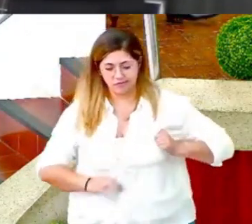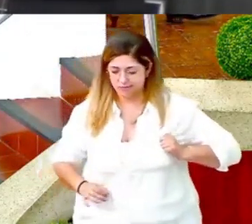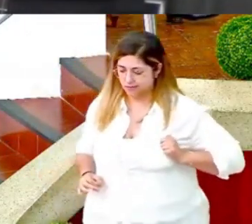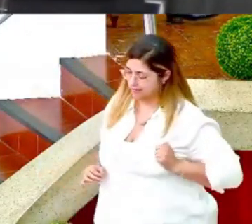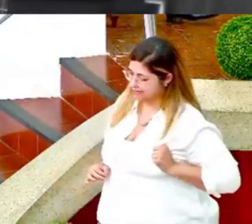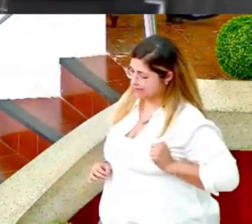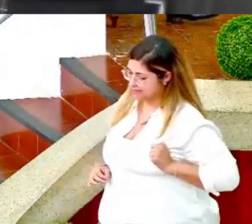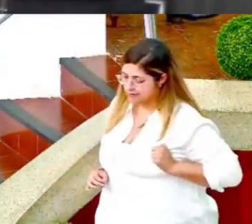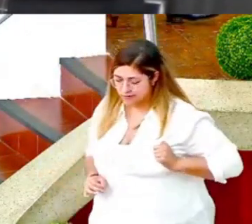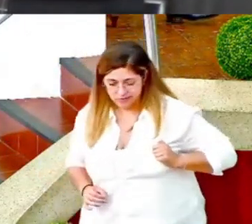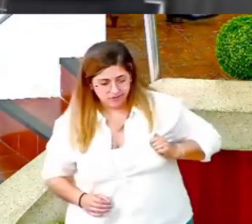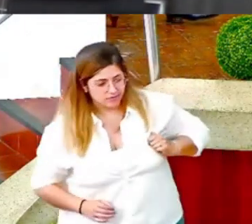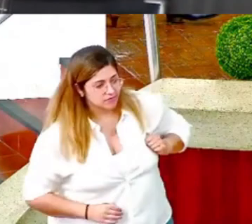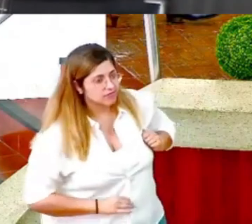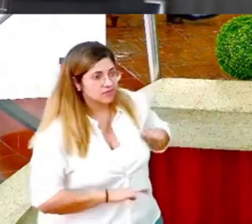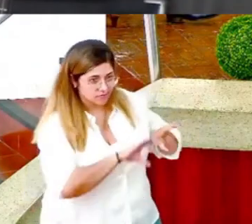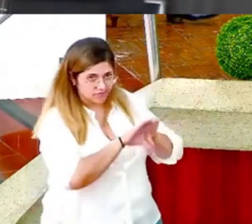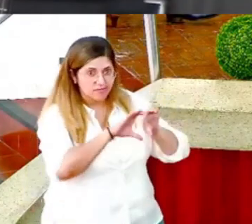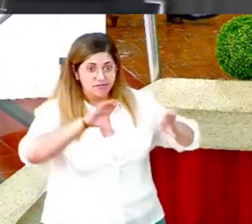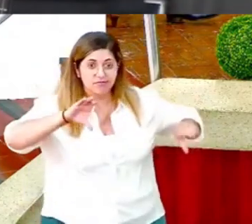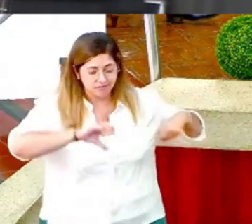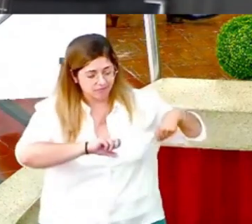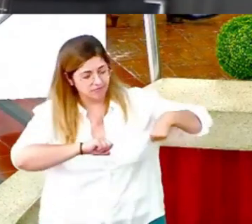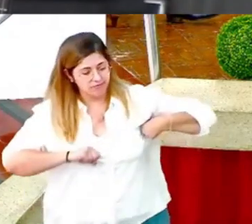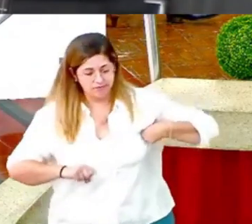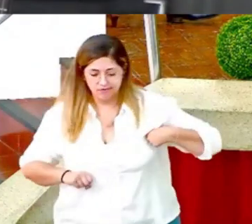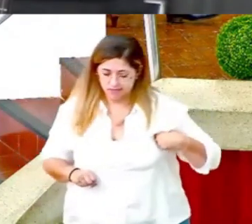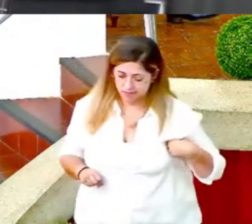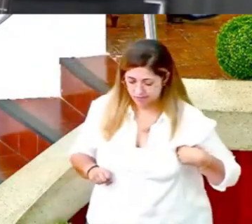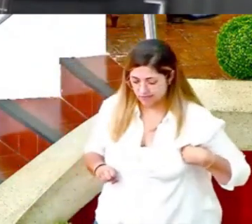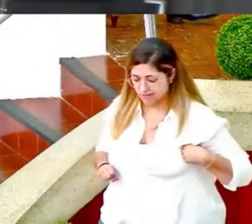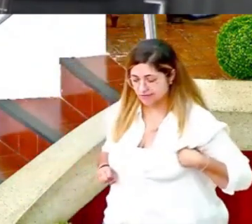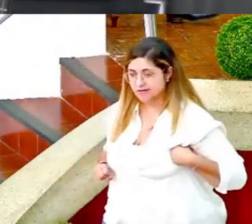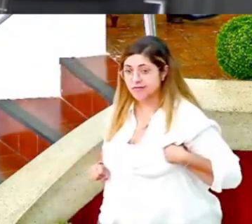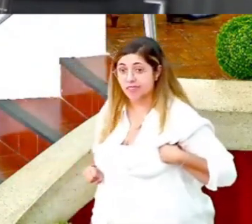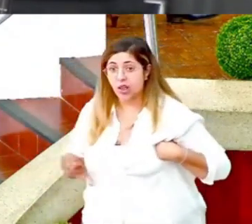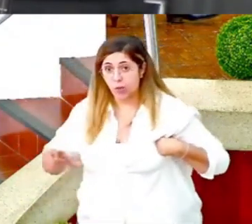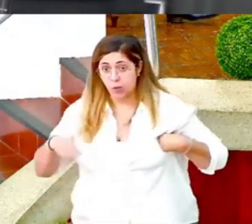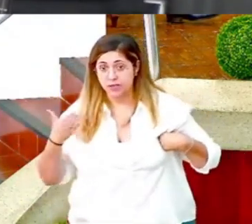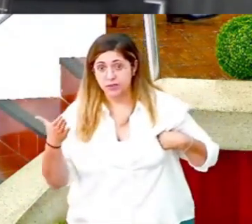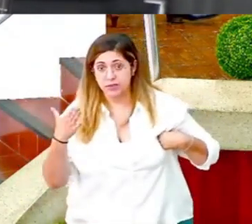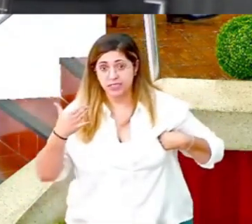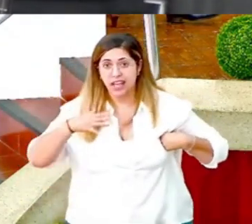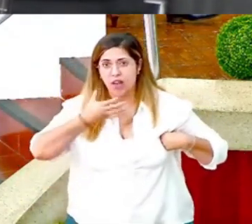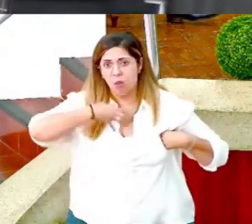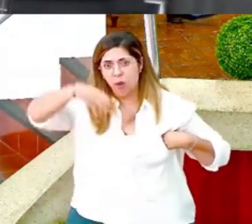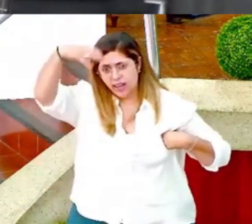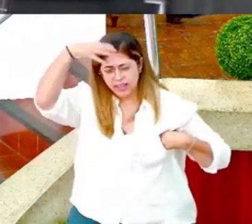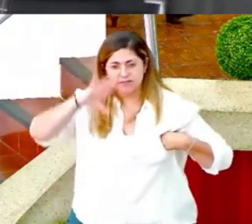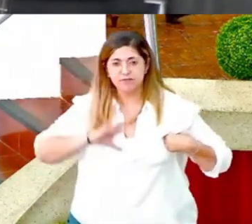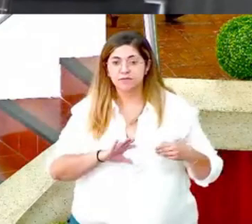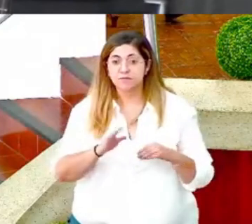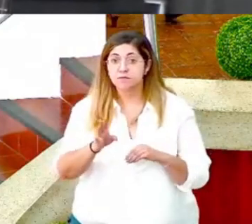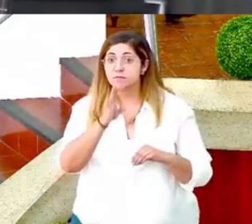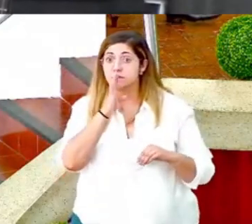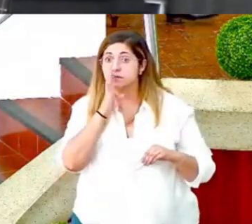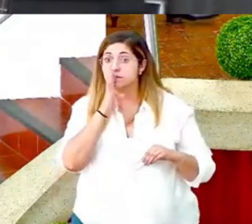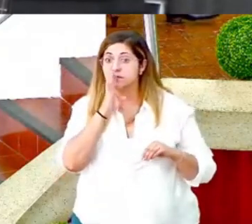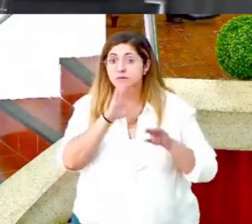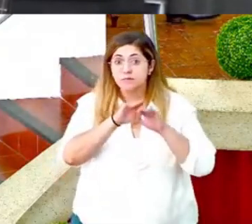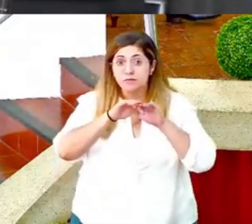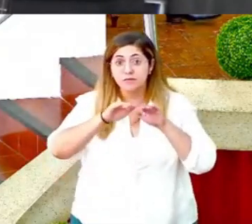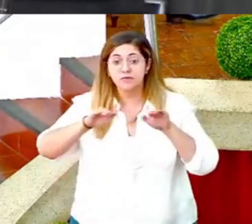e lá, naquela época, um pergaminho sendo aberto, desenrolado, e aquele silêncio, que você não ouve nem